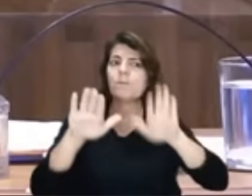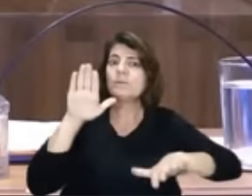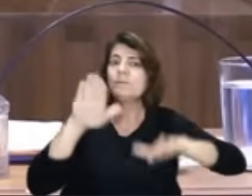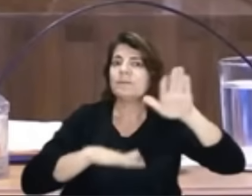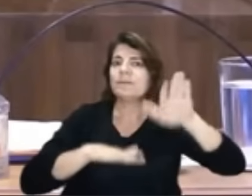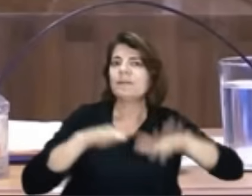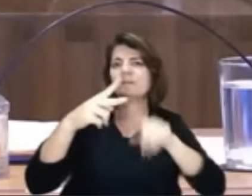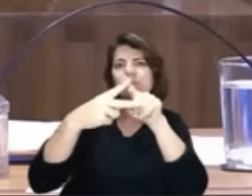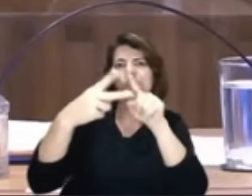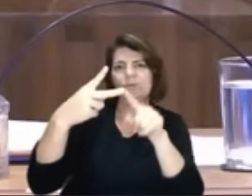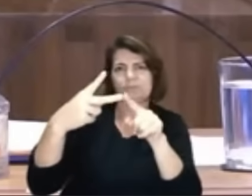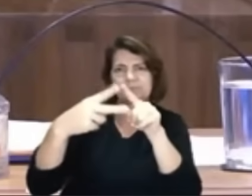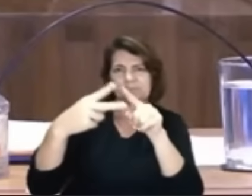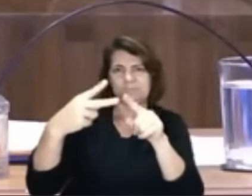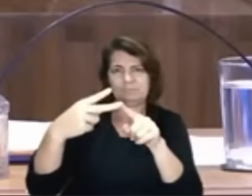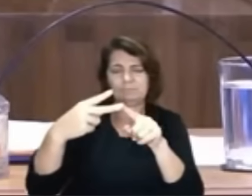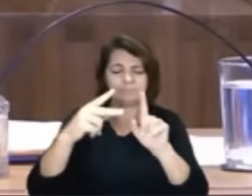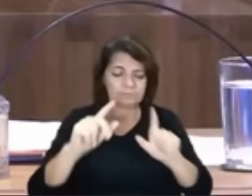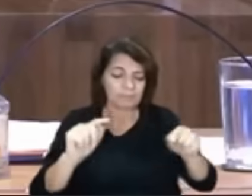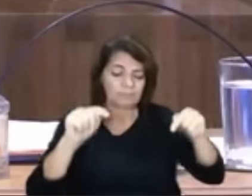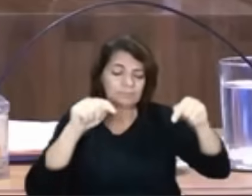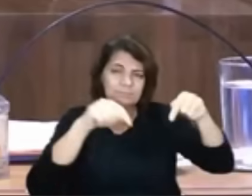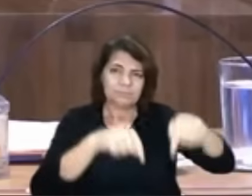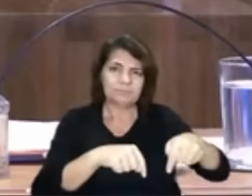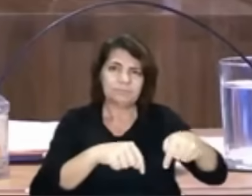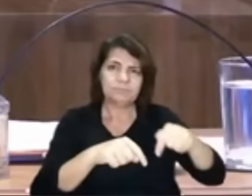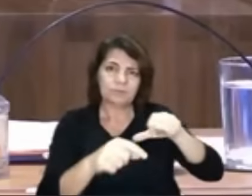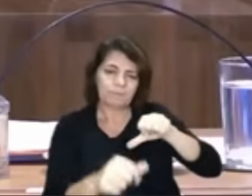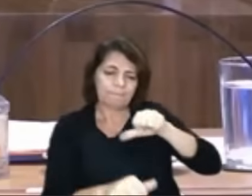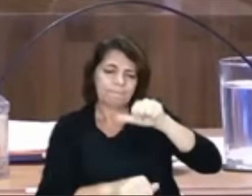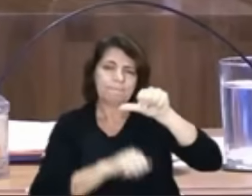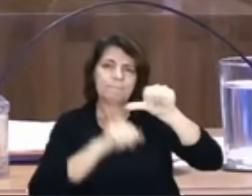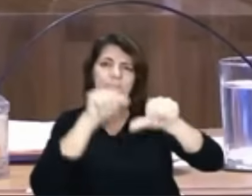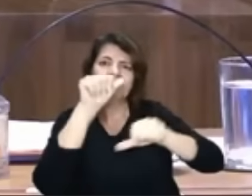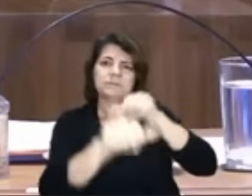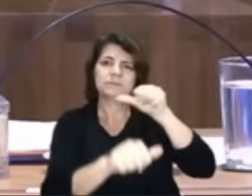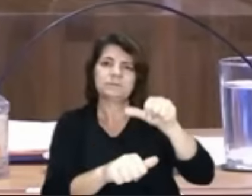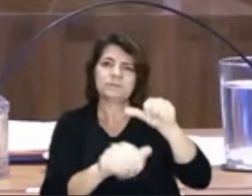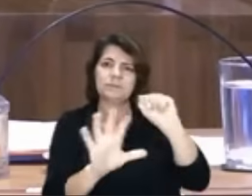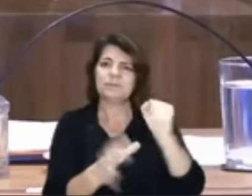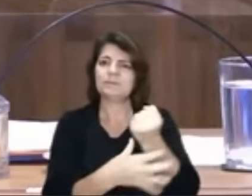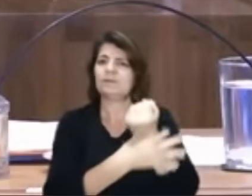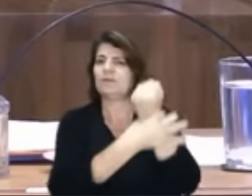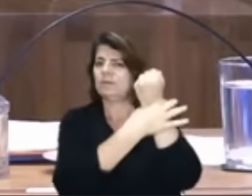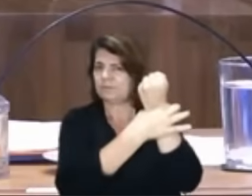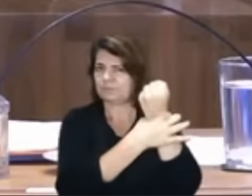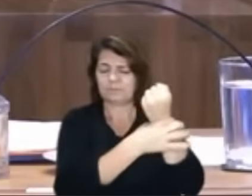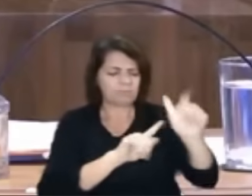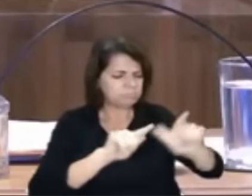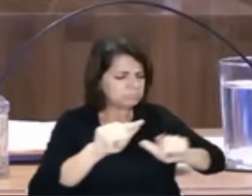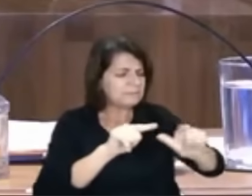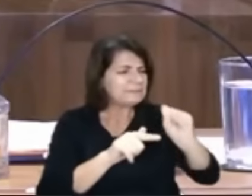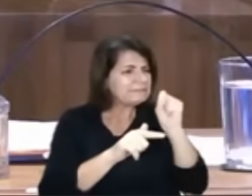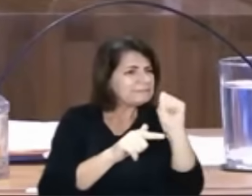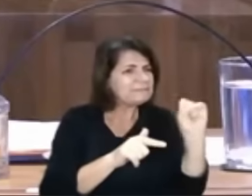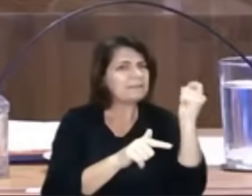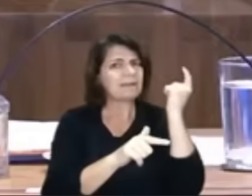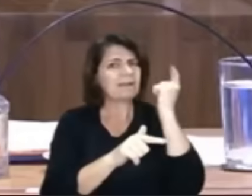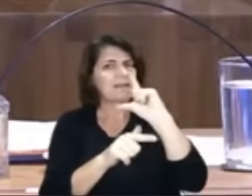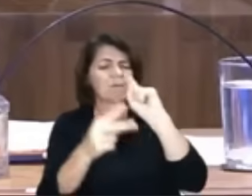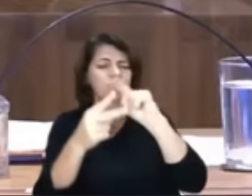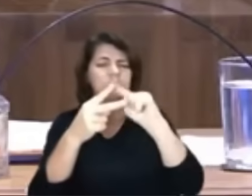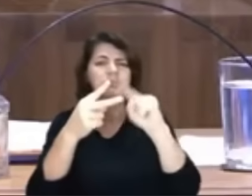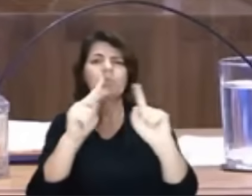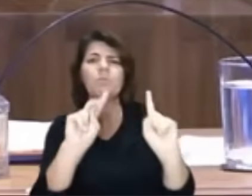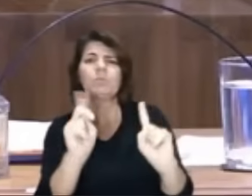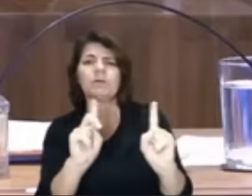quê Porque isso tinha uma mudança grande em termos até de segurança e a secretaria de segurança e coordenação presidencial começou a fazer